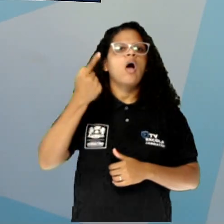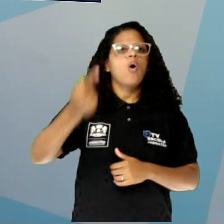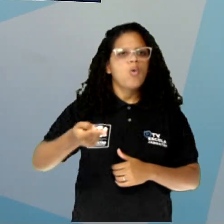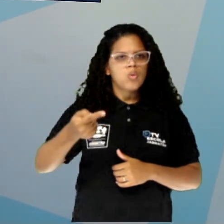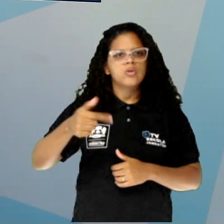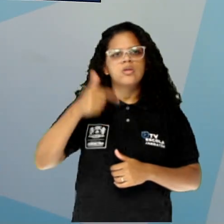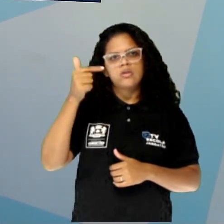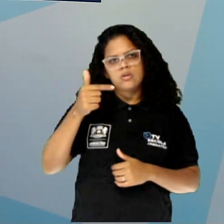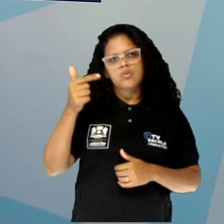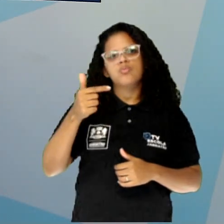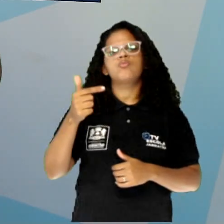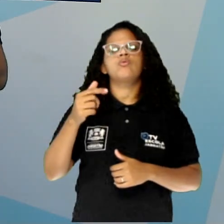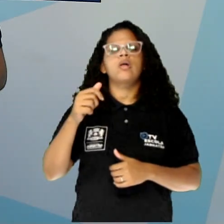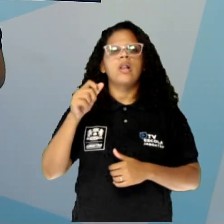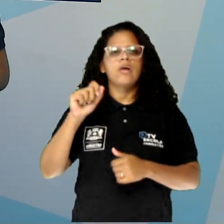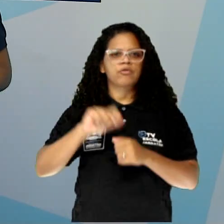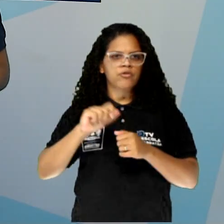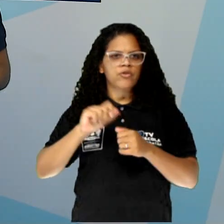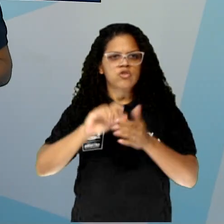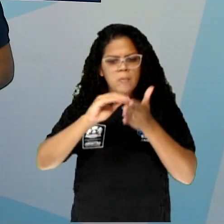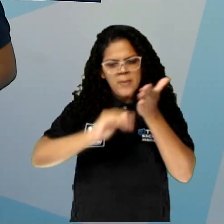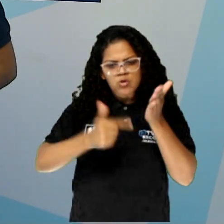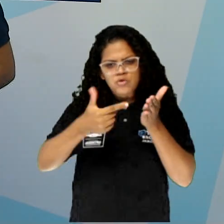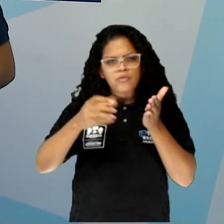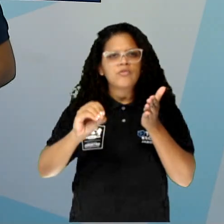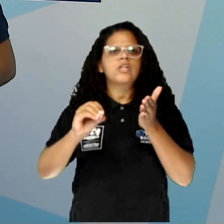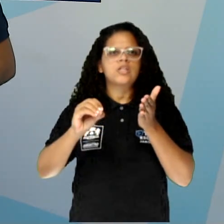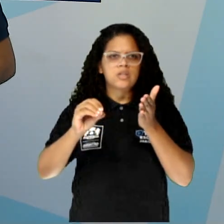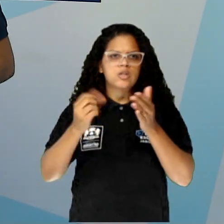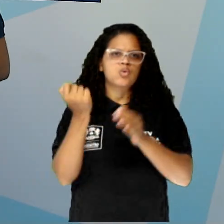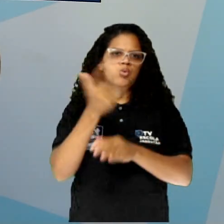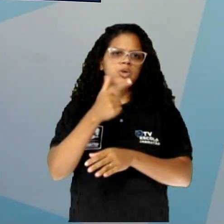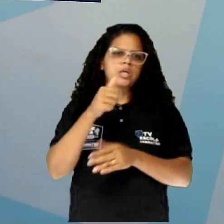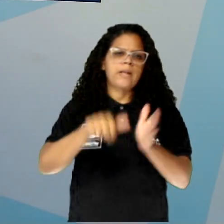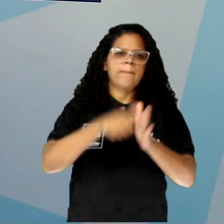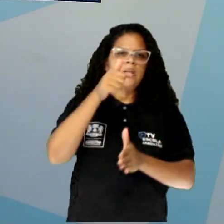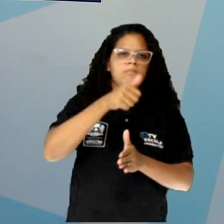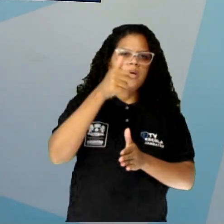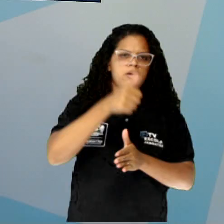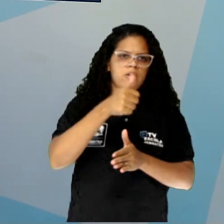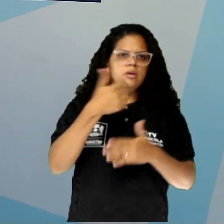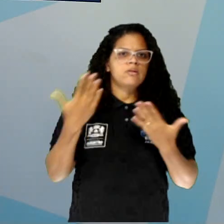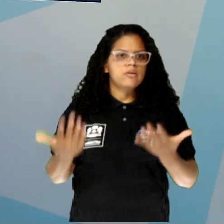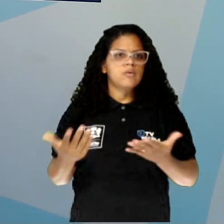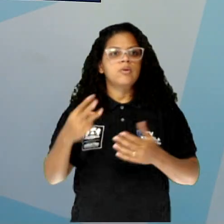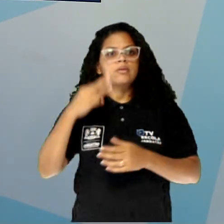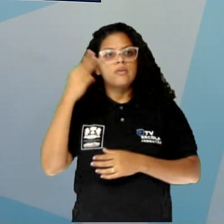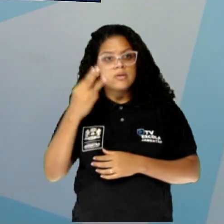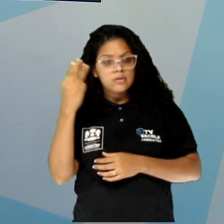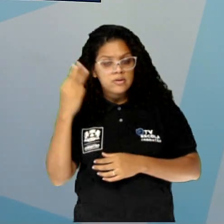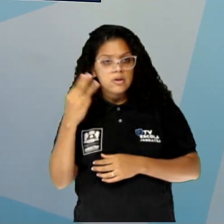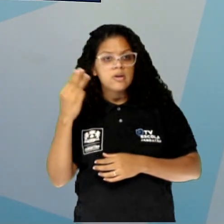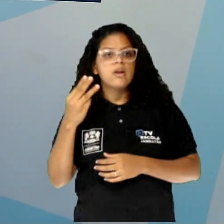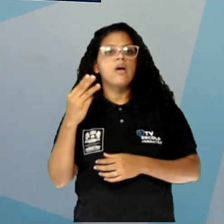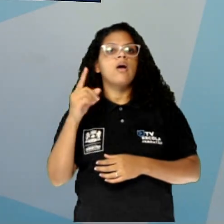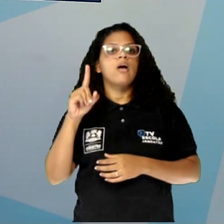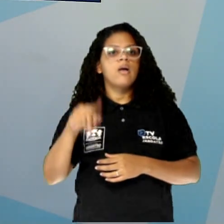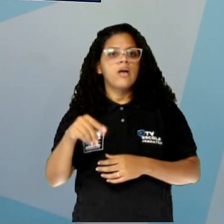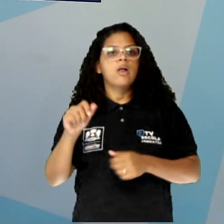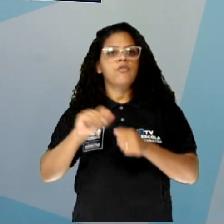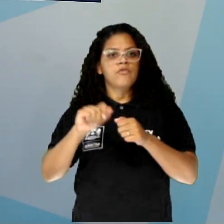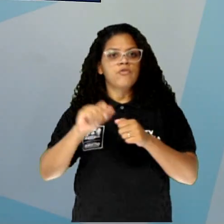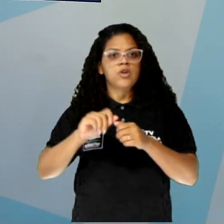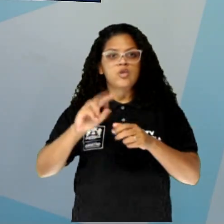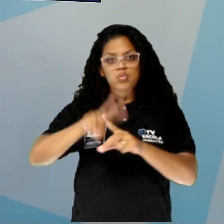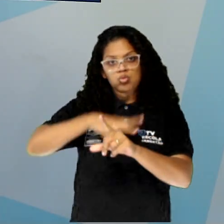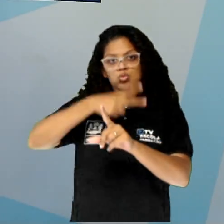fez 20 pontos, a menos do que a fez na primeira. Na terceira rodada, ela fez o dobro de pontos feitos na